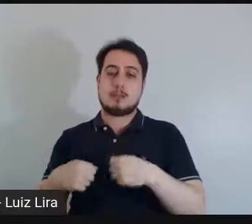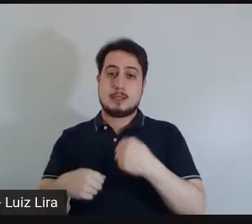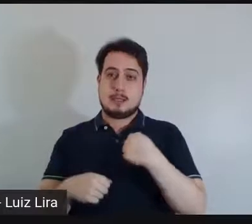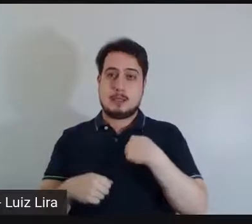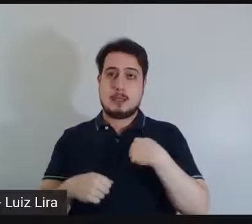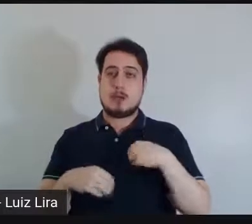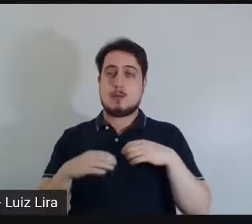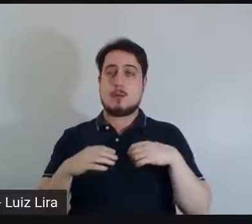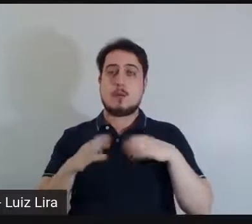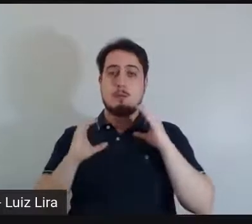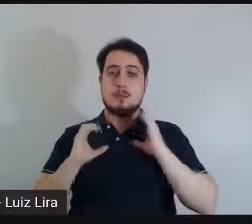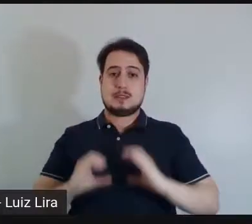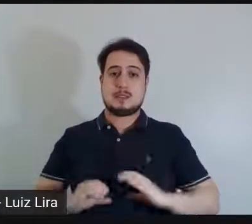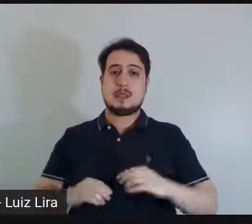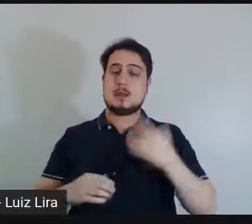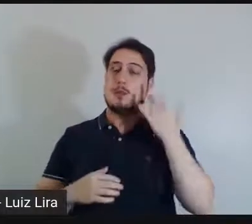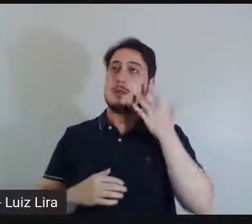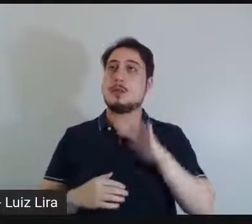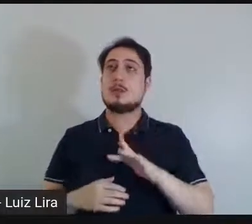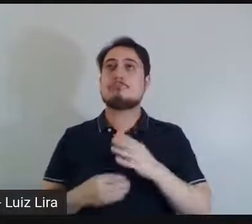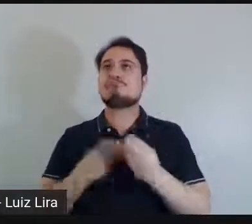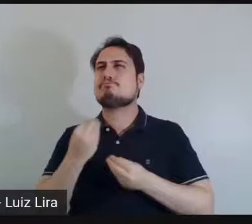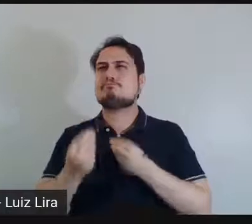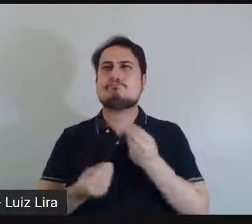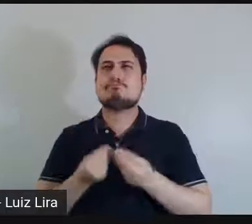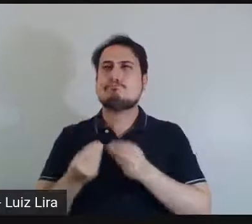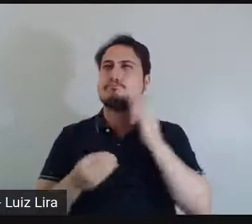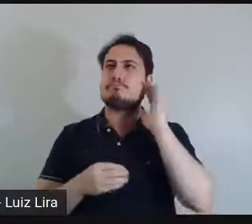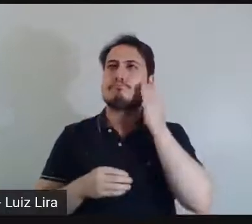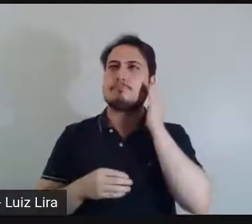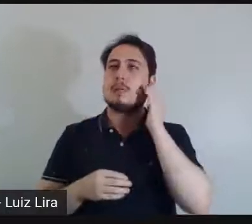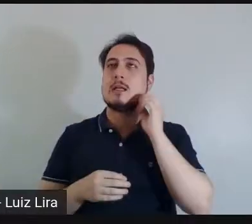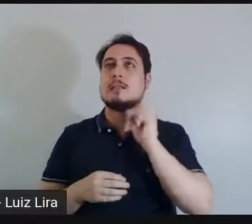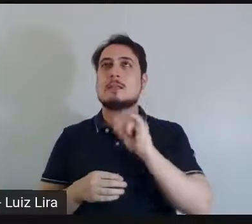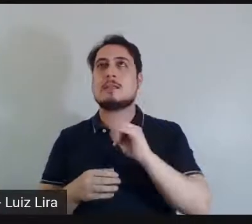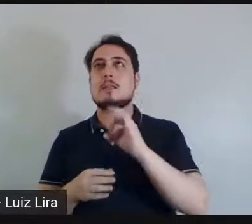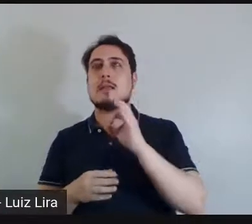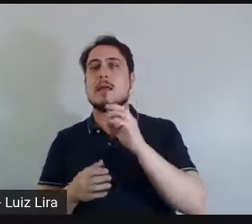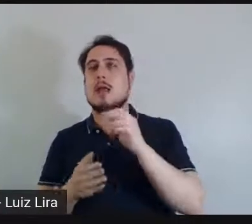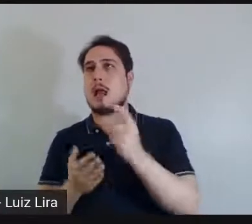eu não entendo como correto os contratos administrativos